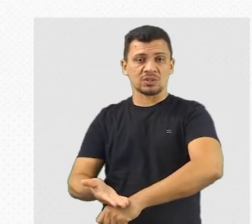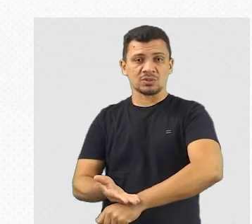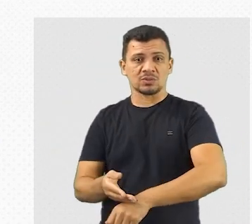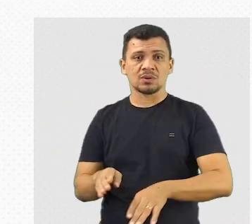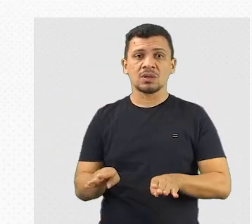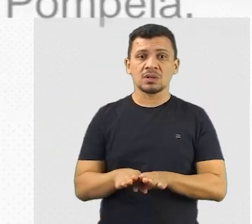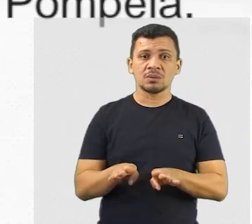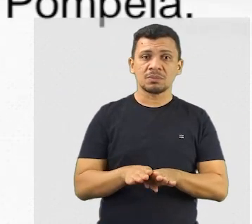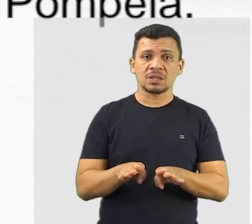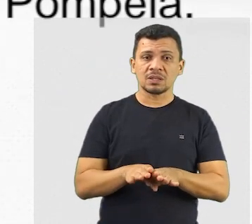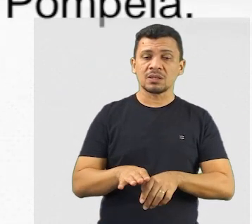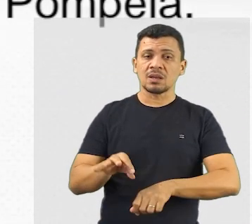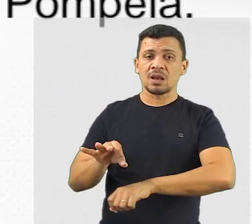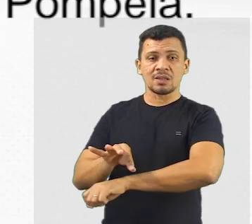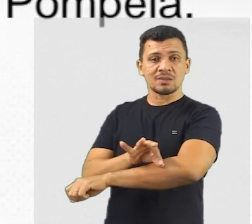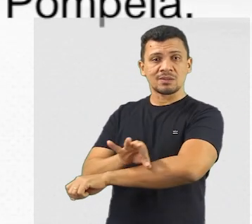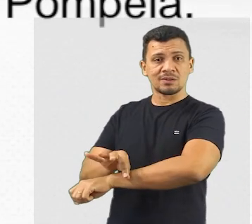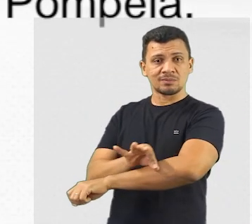já.